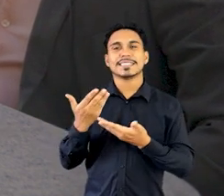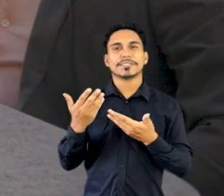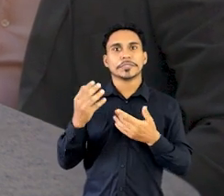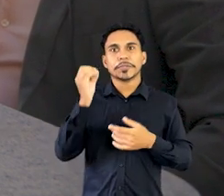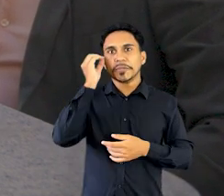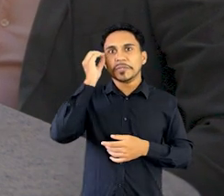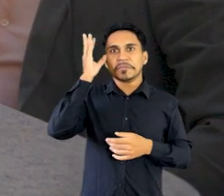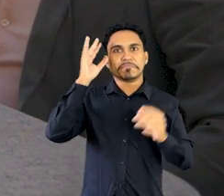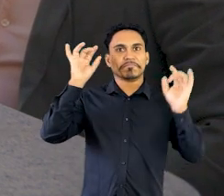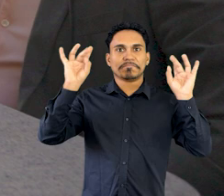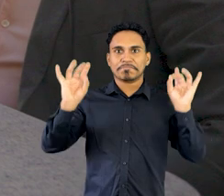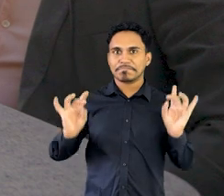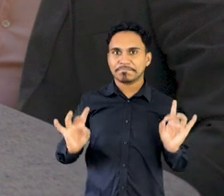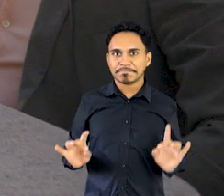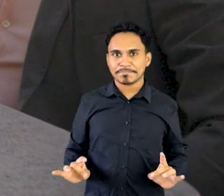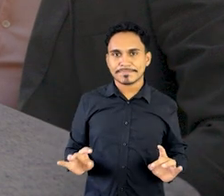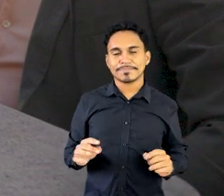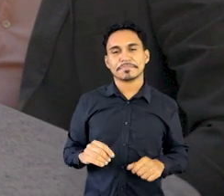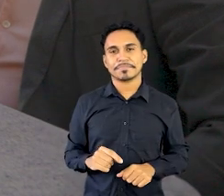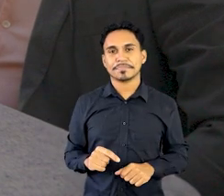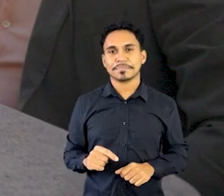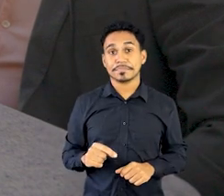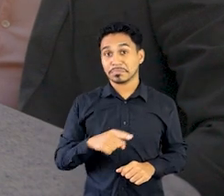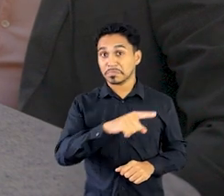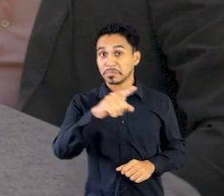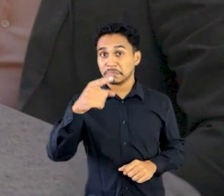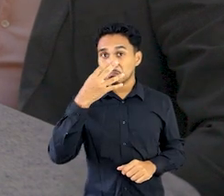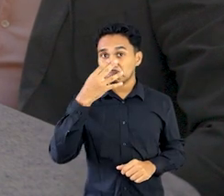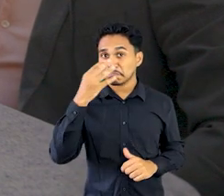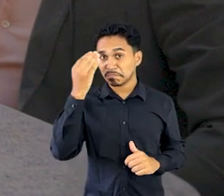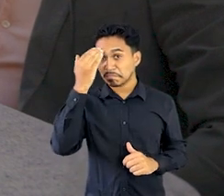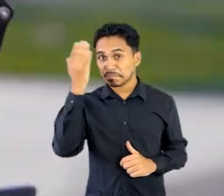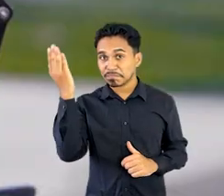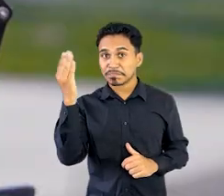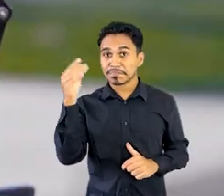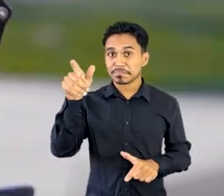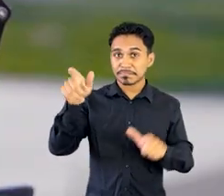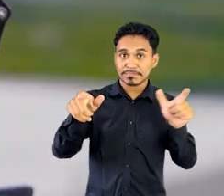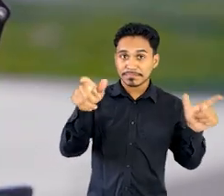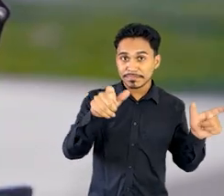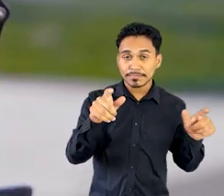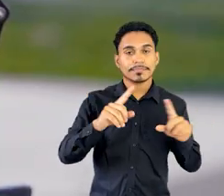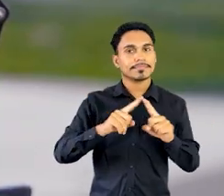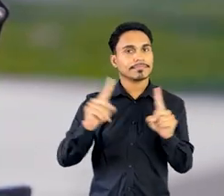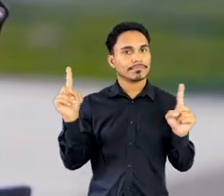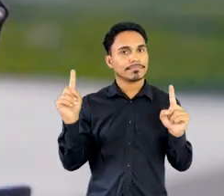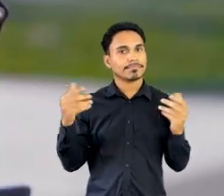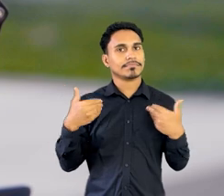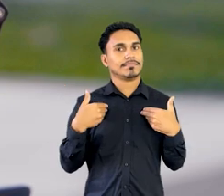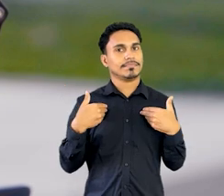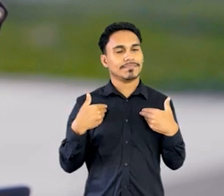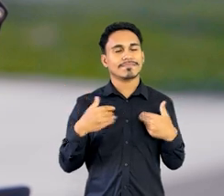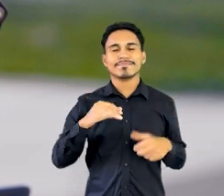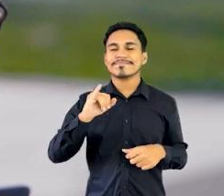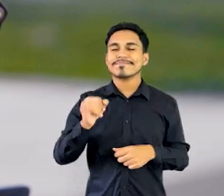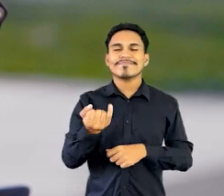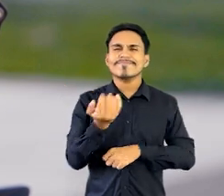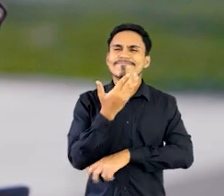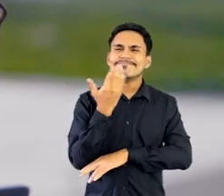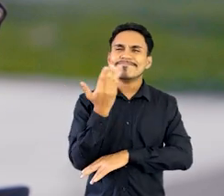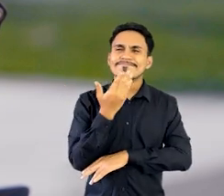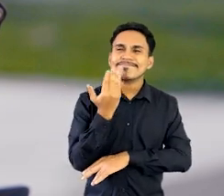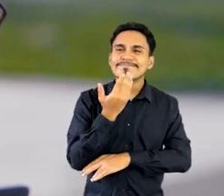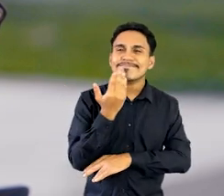sabedoria muito única eu não sei osos nossos espectadores nossos ouvintes mas eu